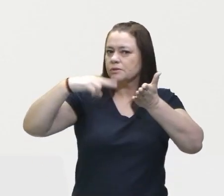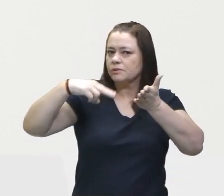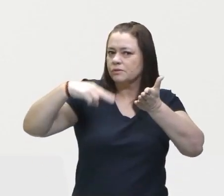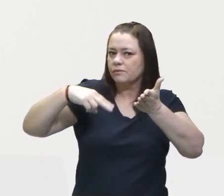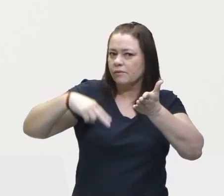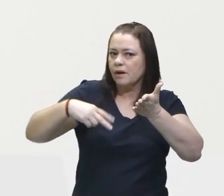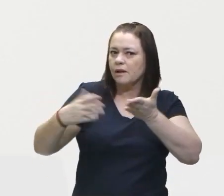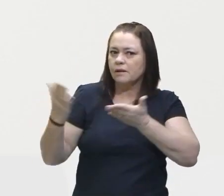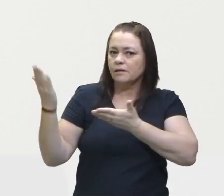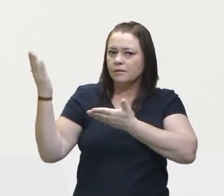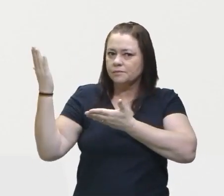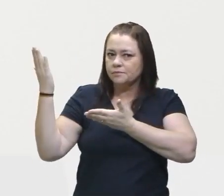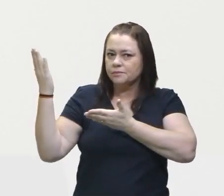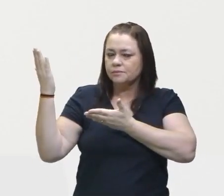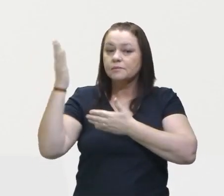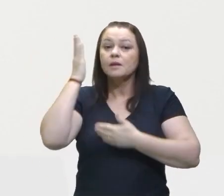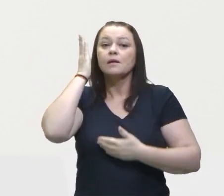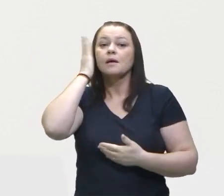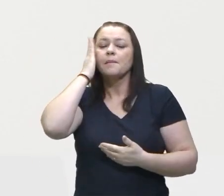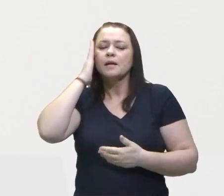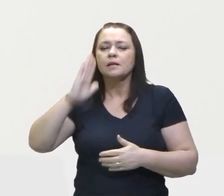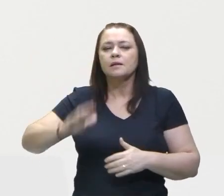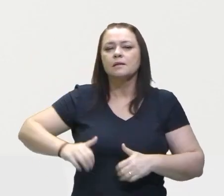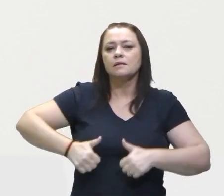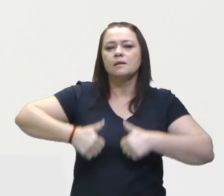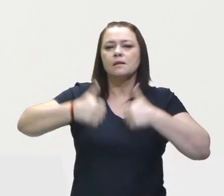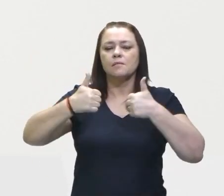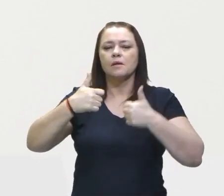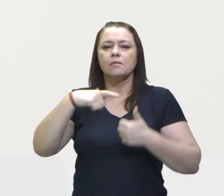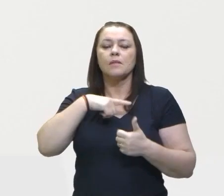vai entender melhor, que no calendário eu tenho